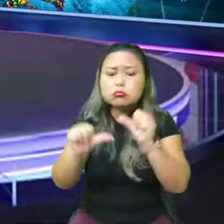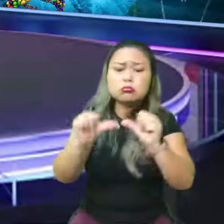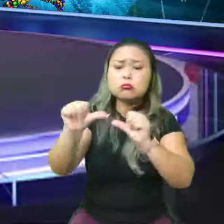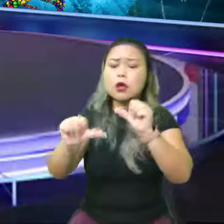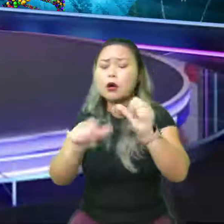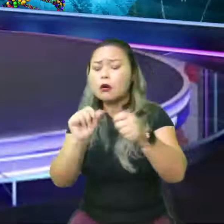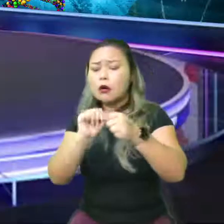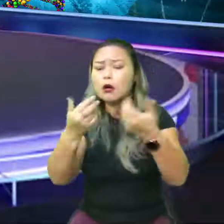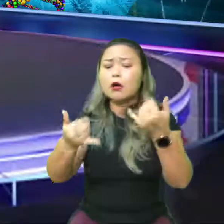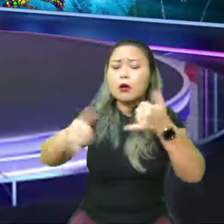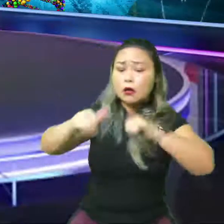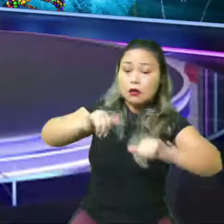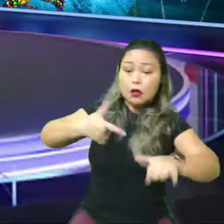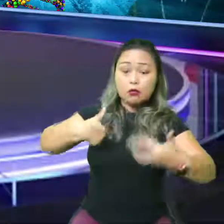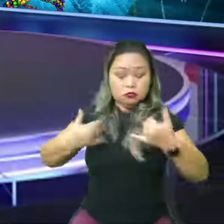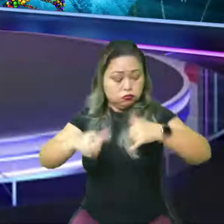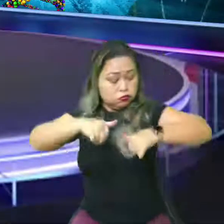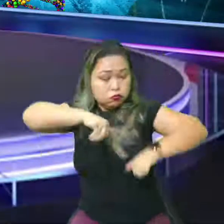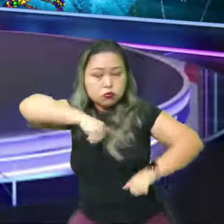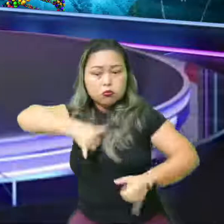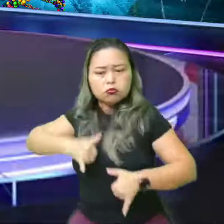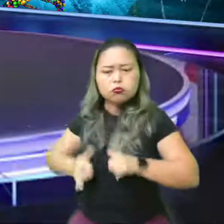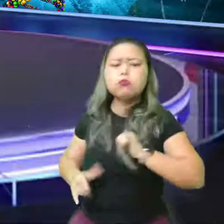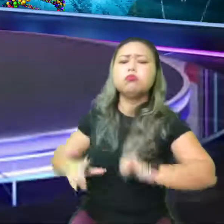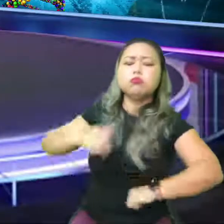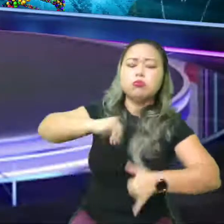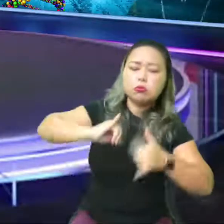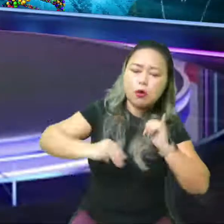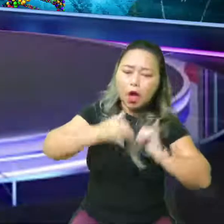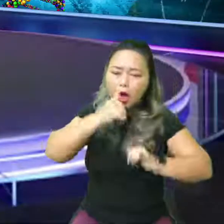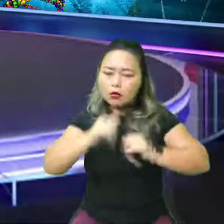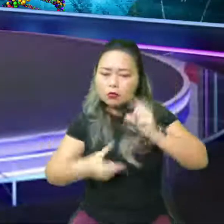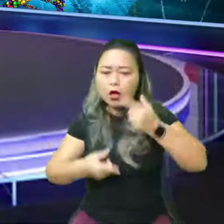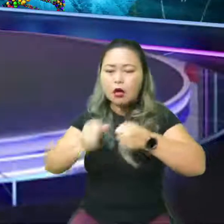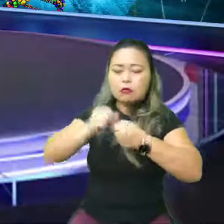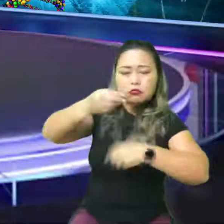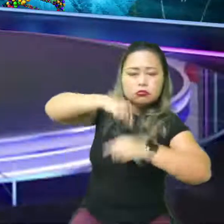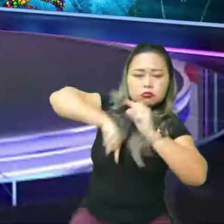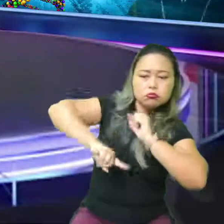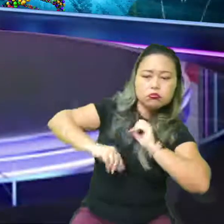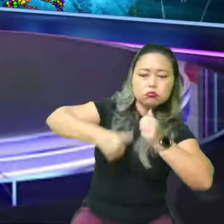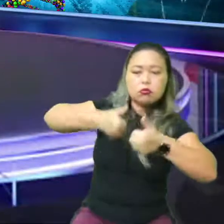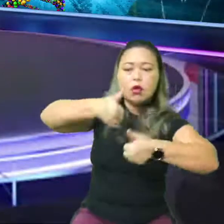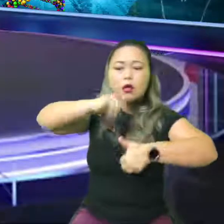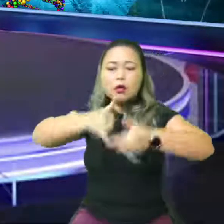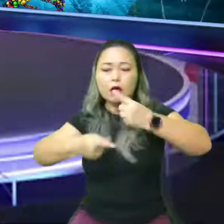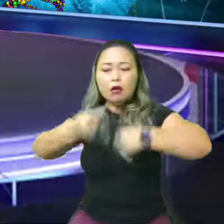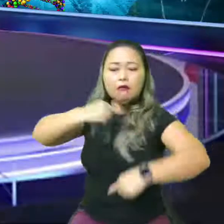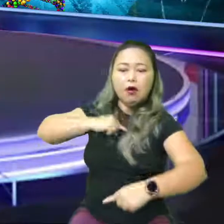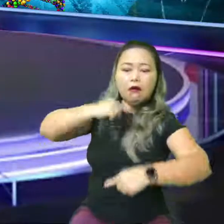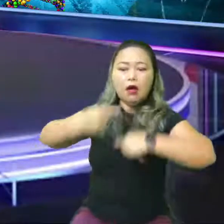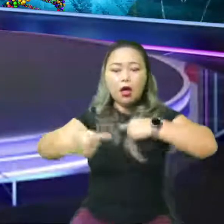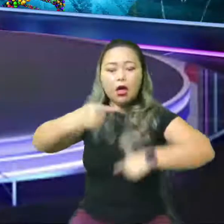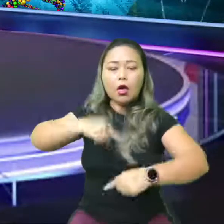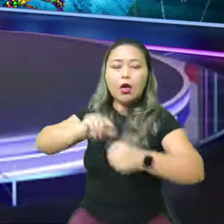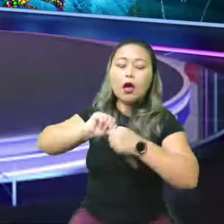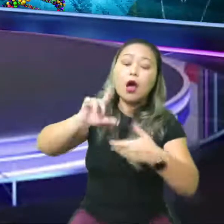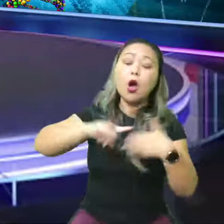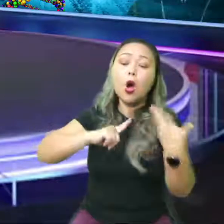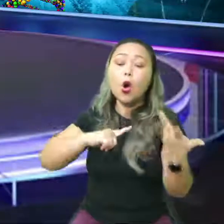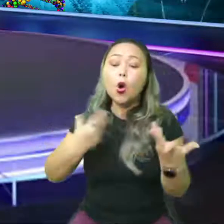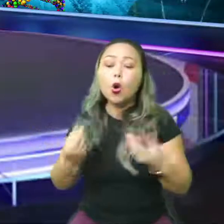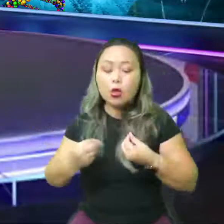transformações e reações químicas que ocorrem no nosso organismo vão gastar energia ou gerar energia, certo? E aí a gente vai ter formas